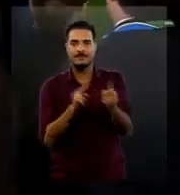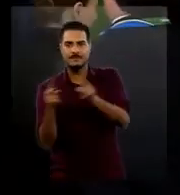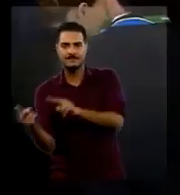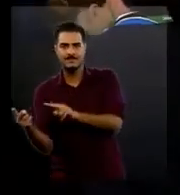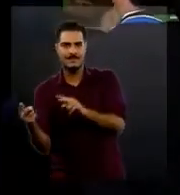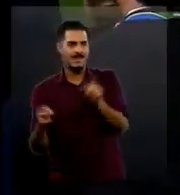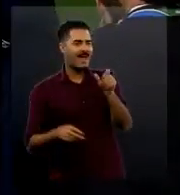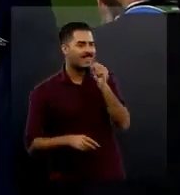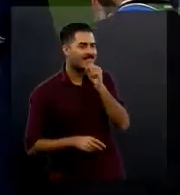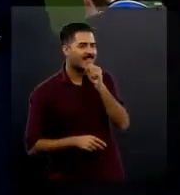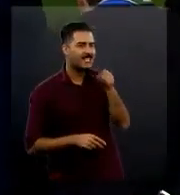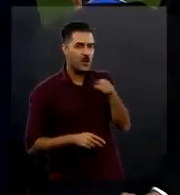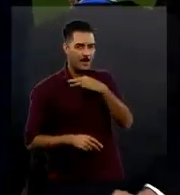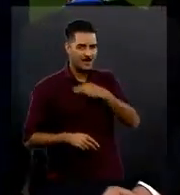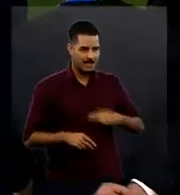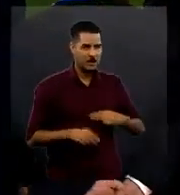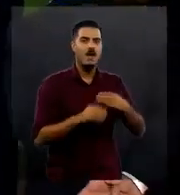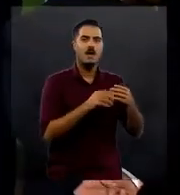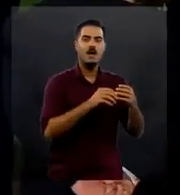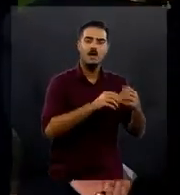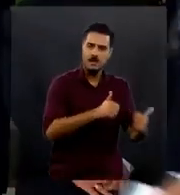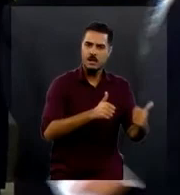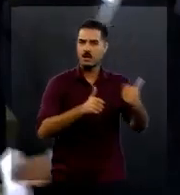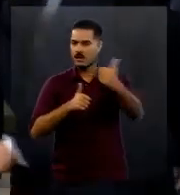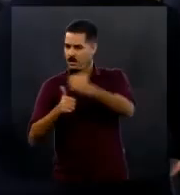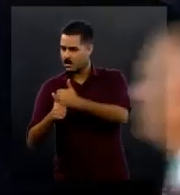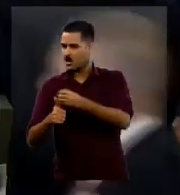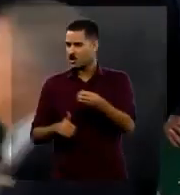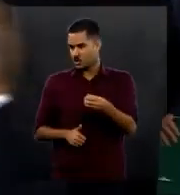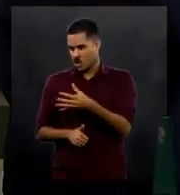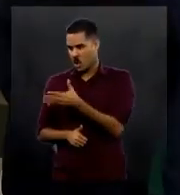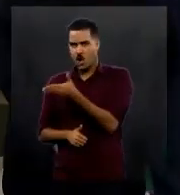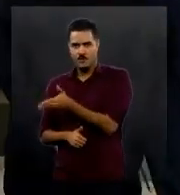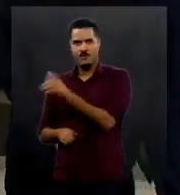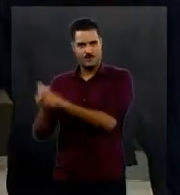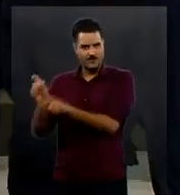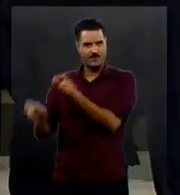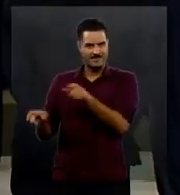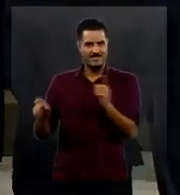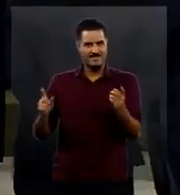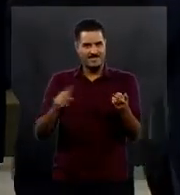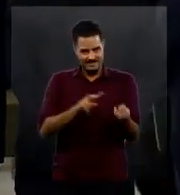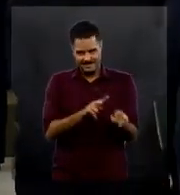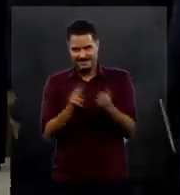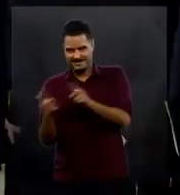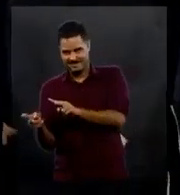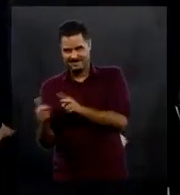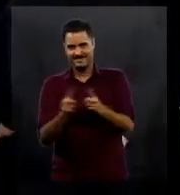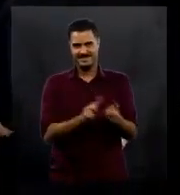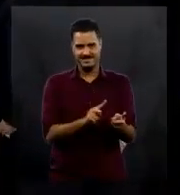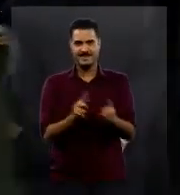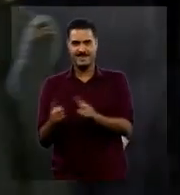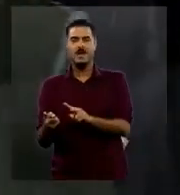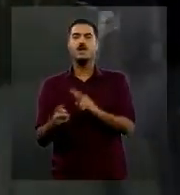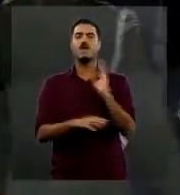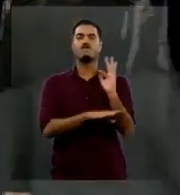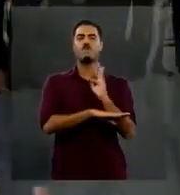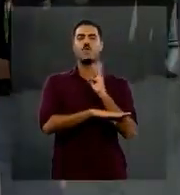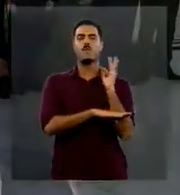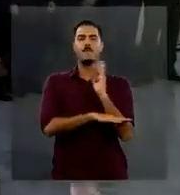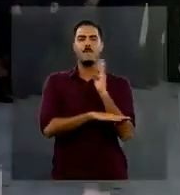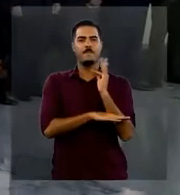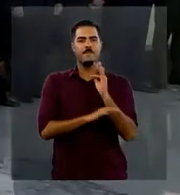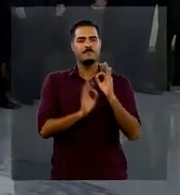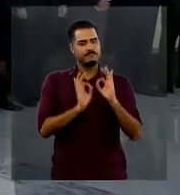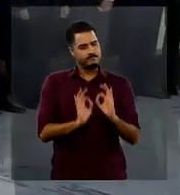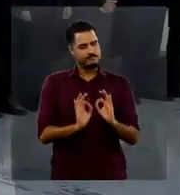Os antigos ministros transmitem os cargos para os novos ministros, também faz parte, é uma formalidade, mas é uma